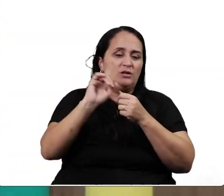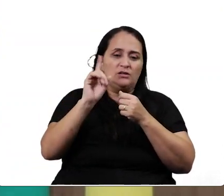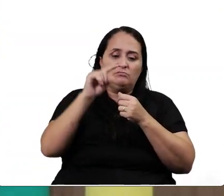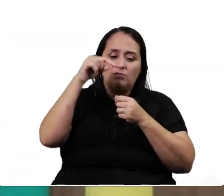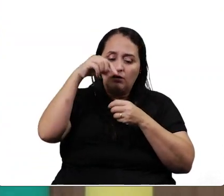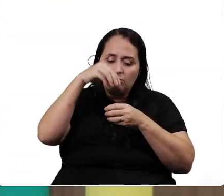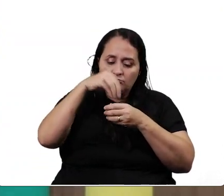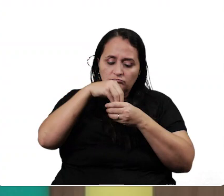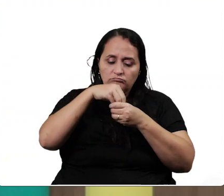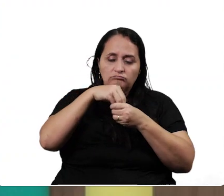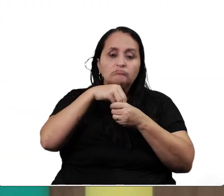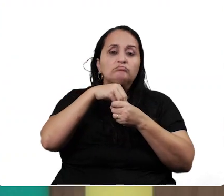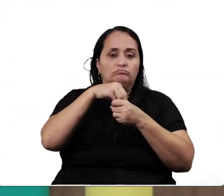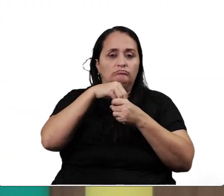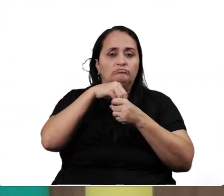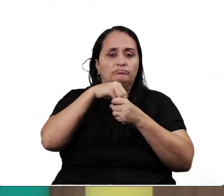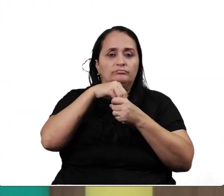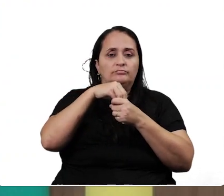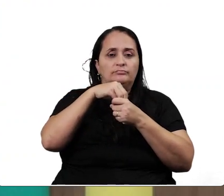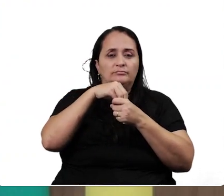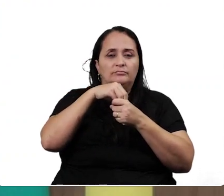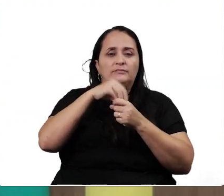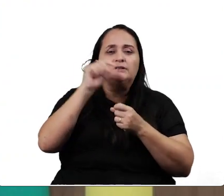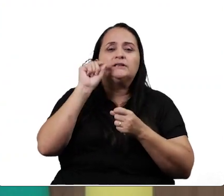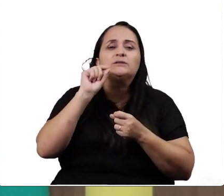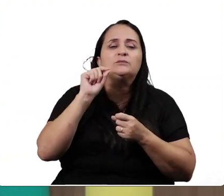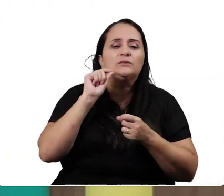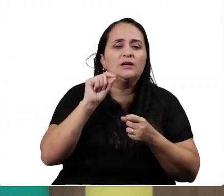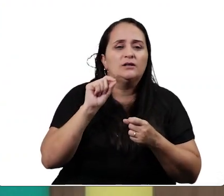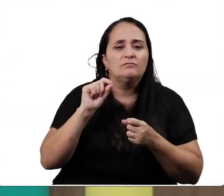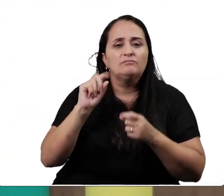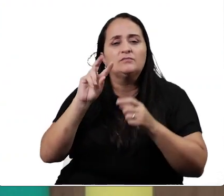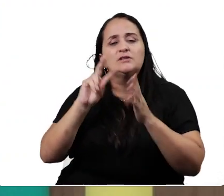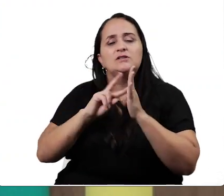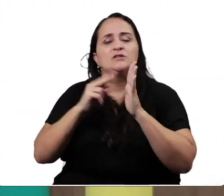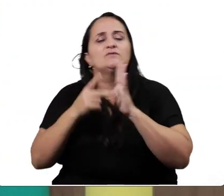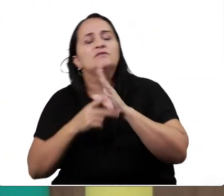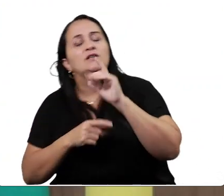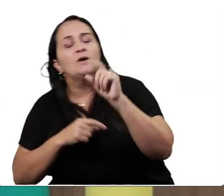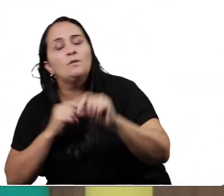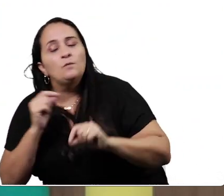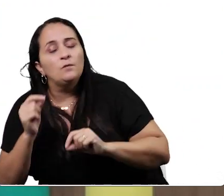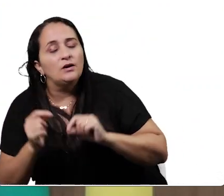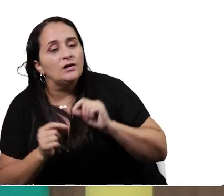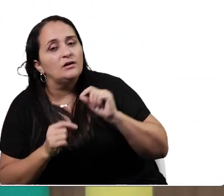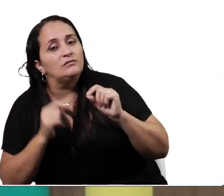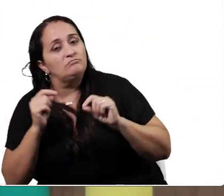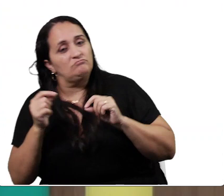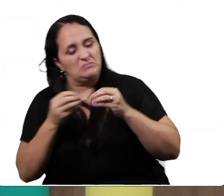de contexto, tá? Nesse texto, queimar significa o quê?